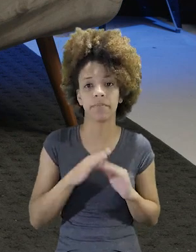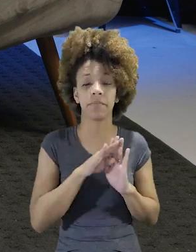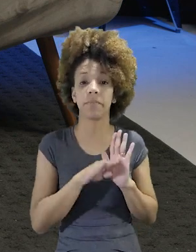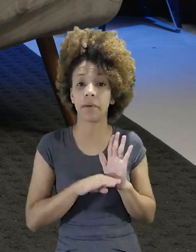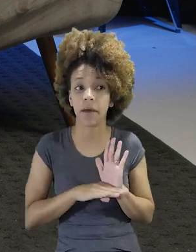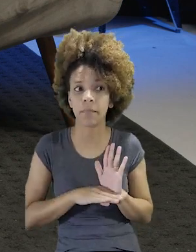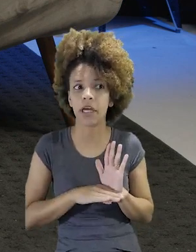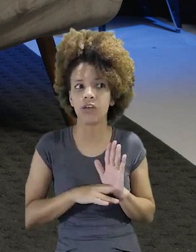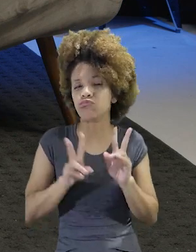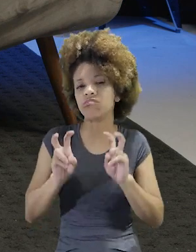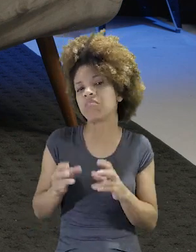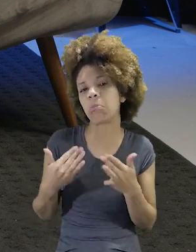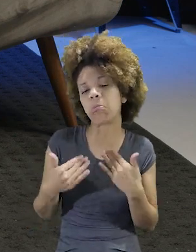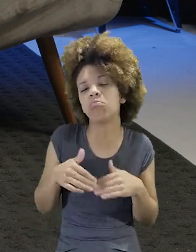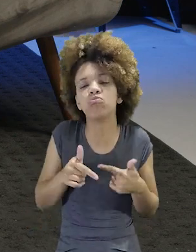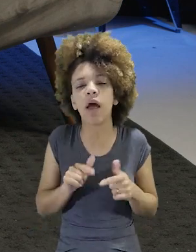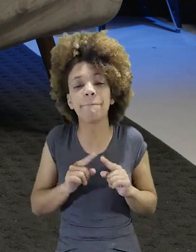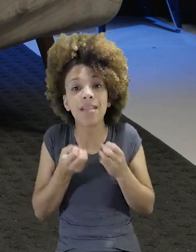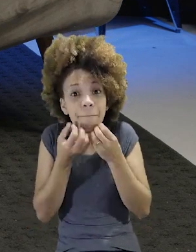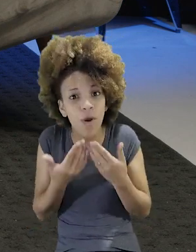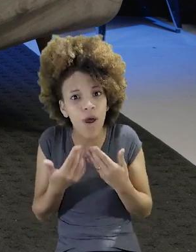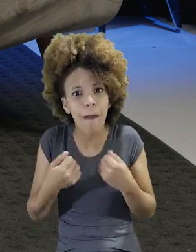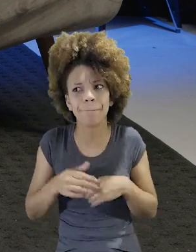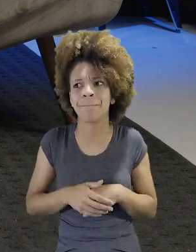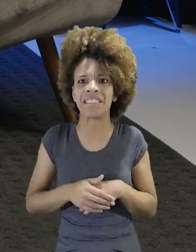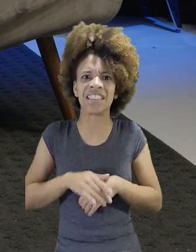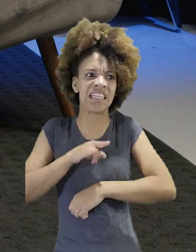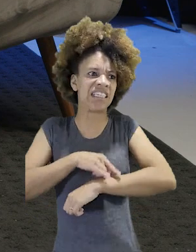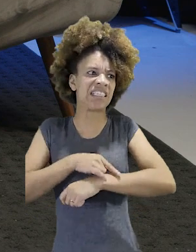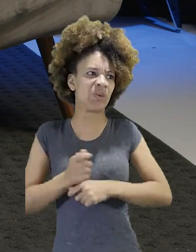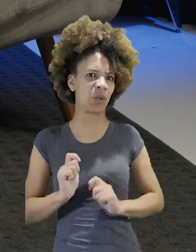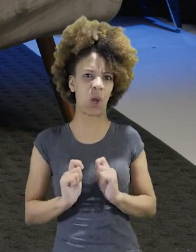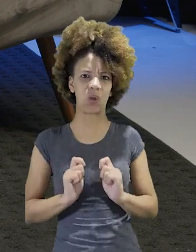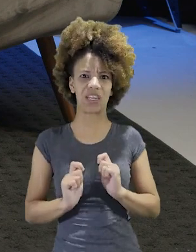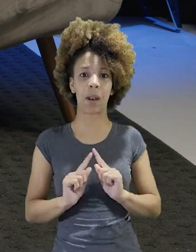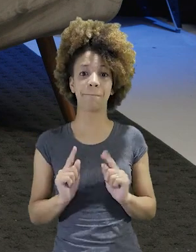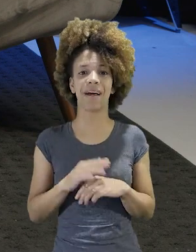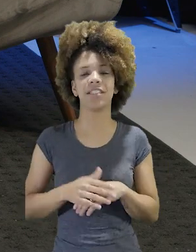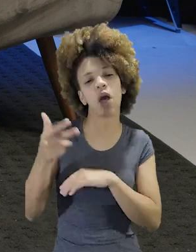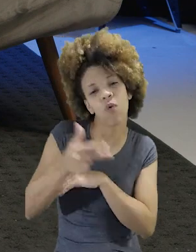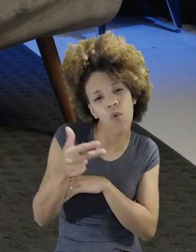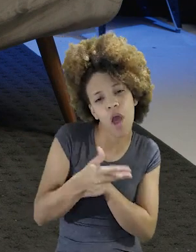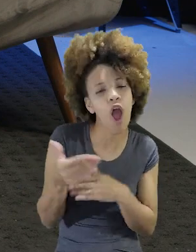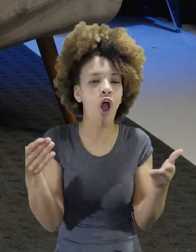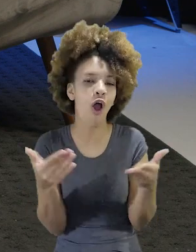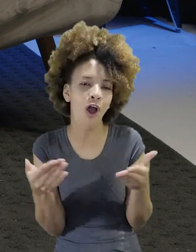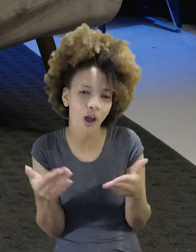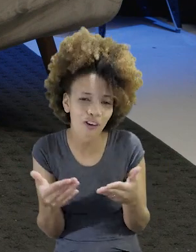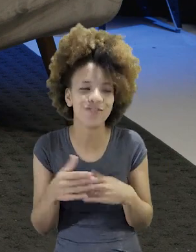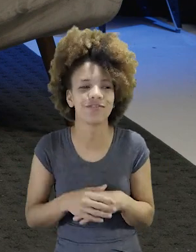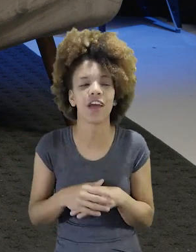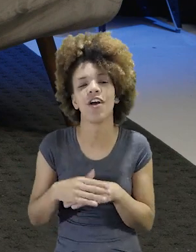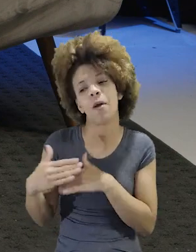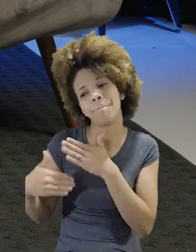é um papo extremamente sem nenhum sentido mas muito bom eu vou precisar que eu preciso mijar eu tô segurando aqui mas eu vou começar a